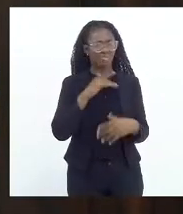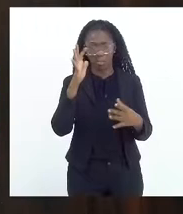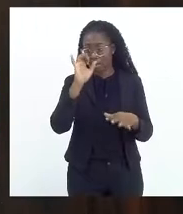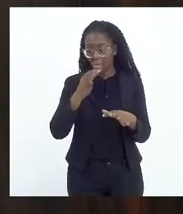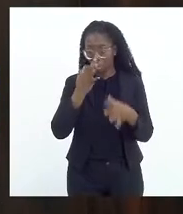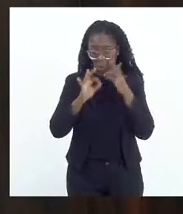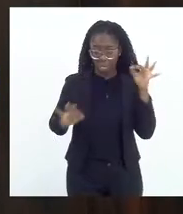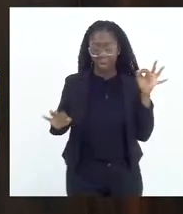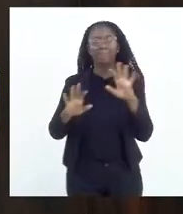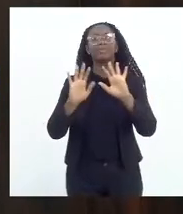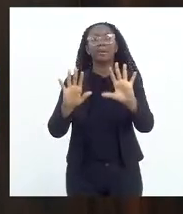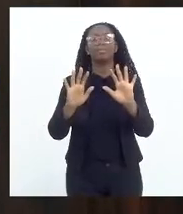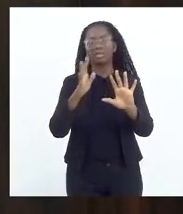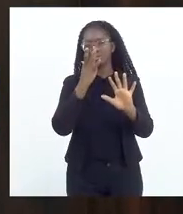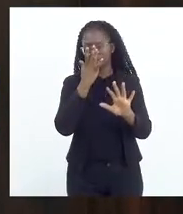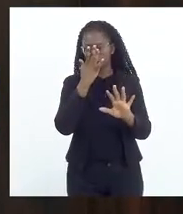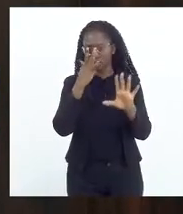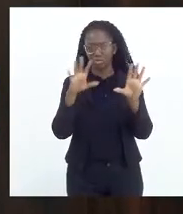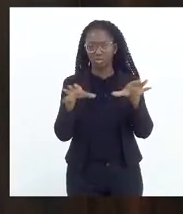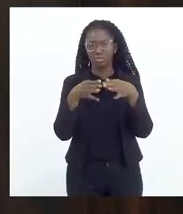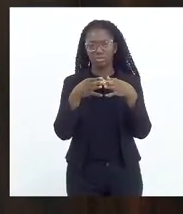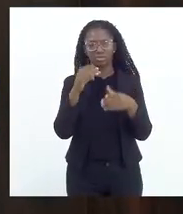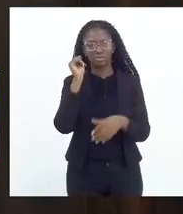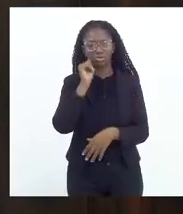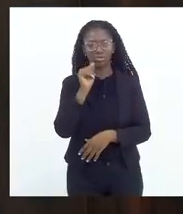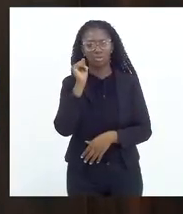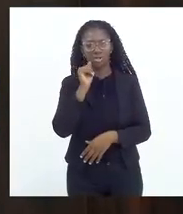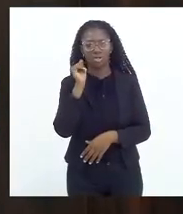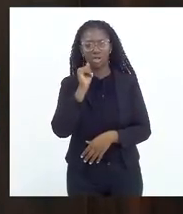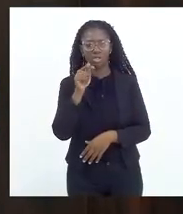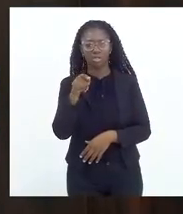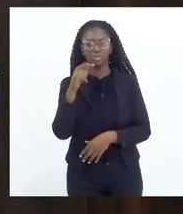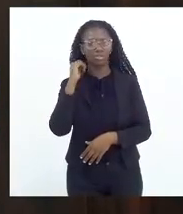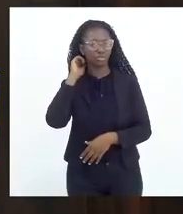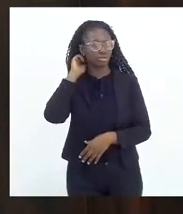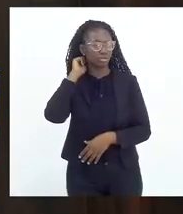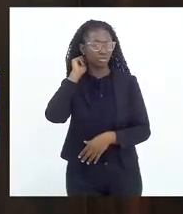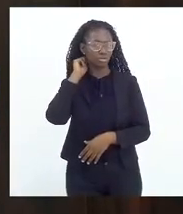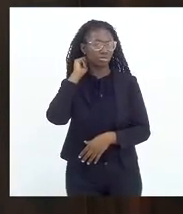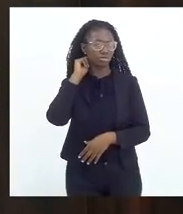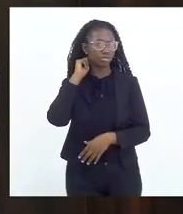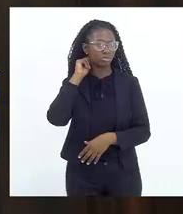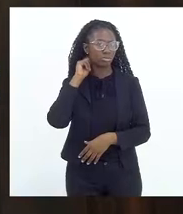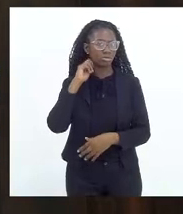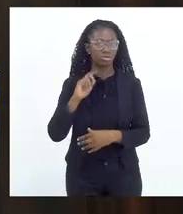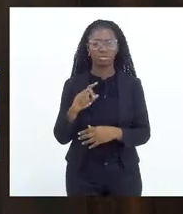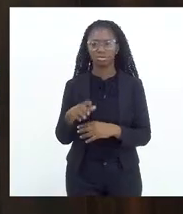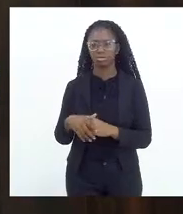Uhum. E a da Comissão de Mulheres? Foi a última